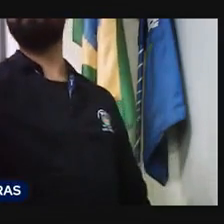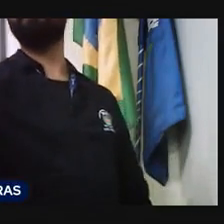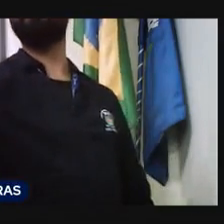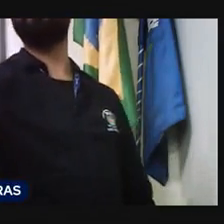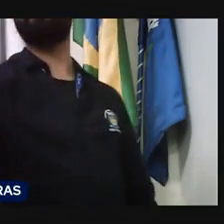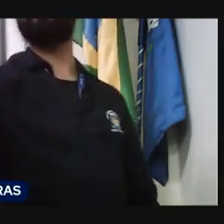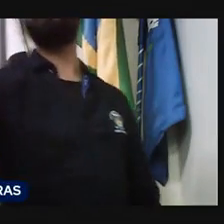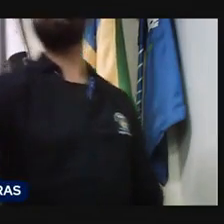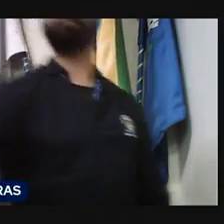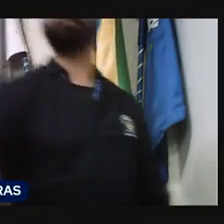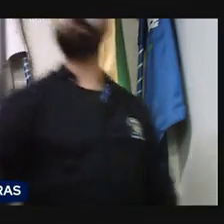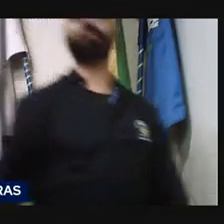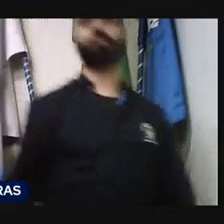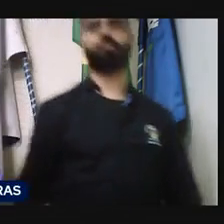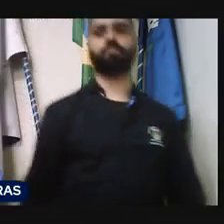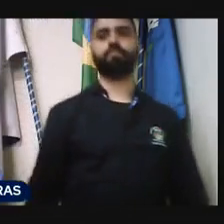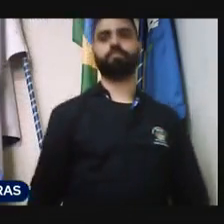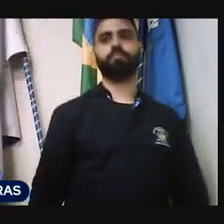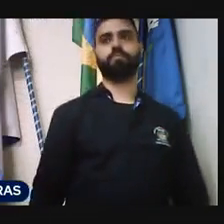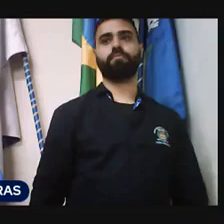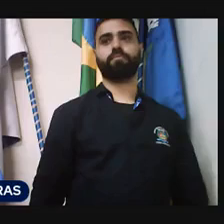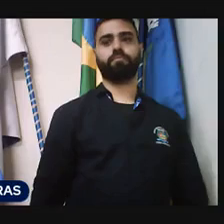E aí